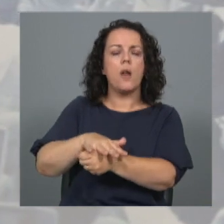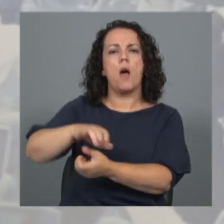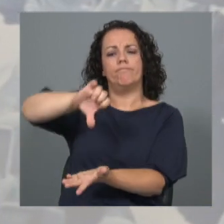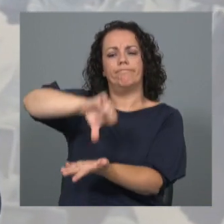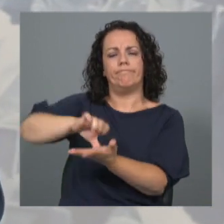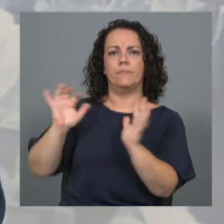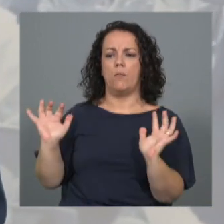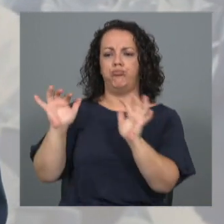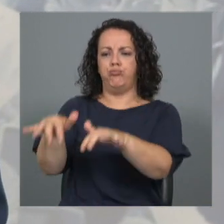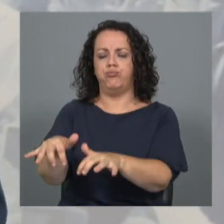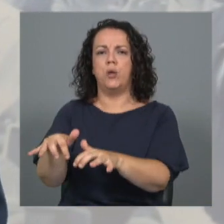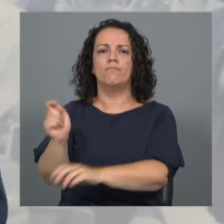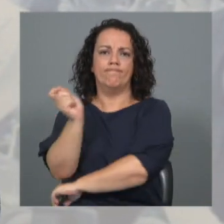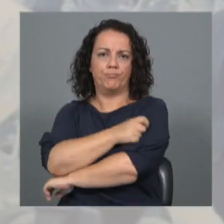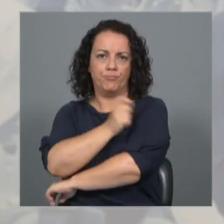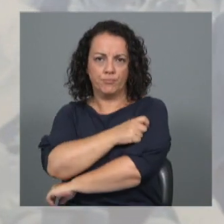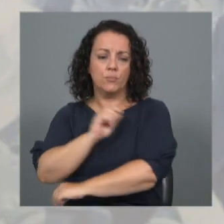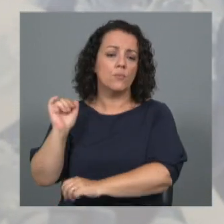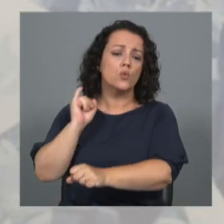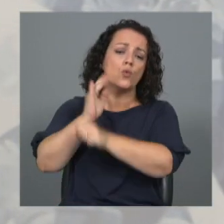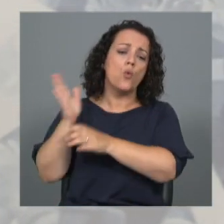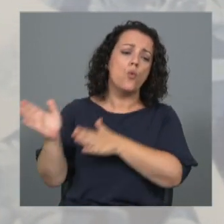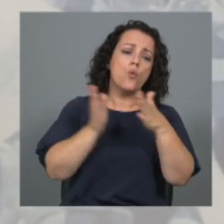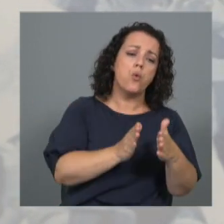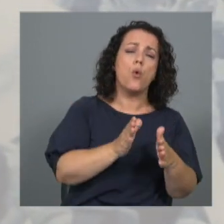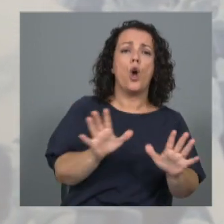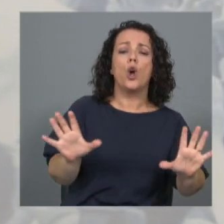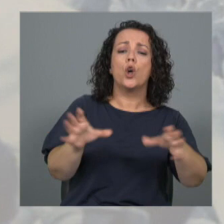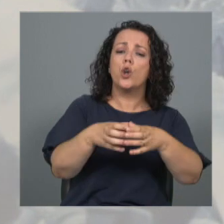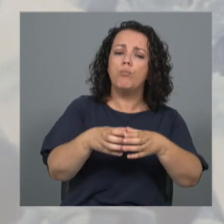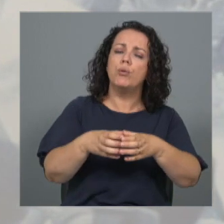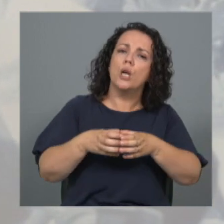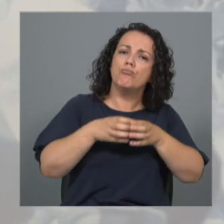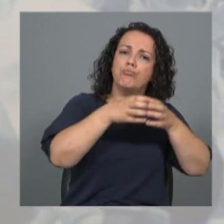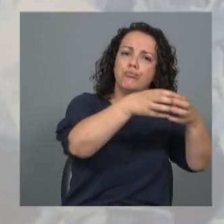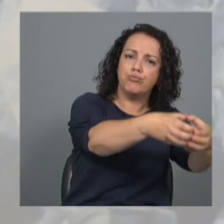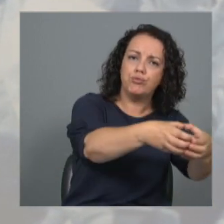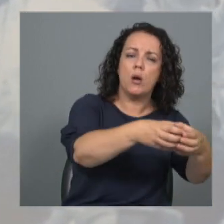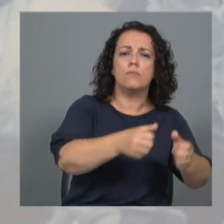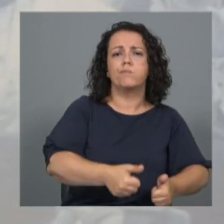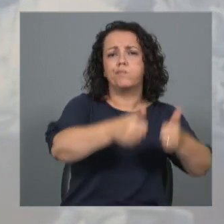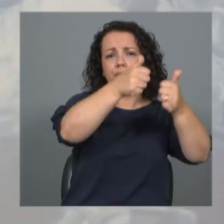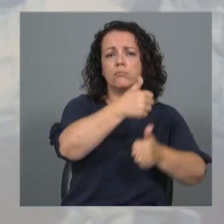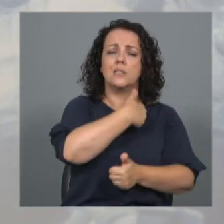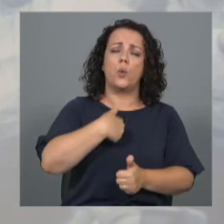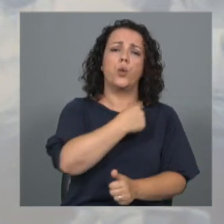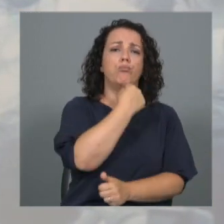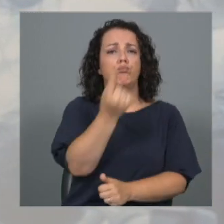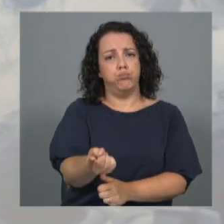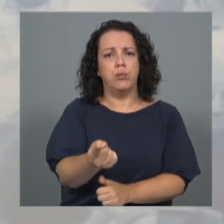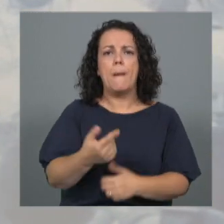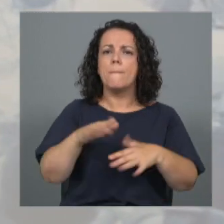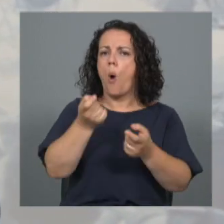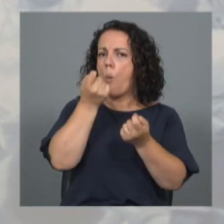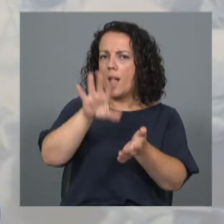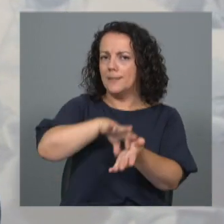grupos, noutros foram os grupos que foram encaminhados para locais que as autoridades de saúde nos indicaram. Mas está praticamente